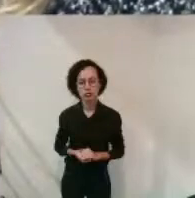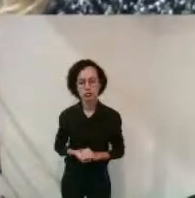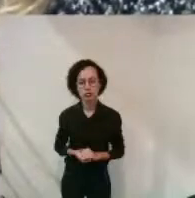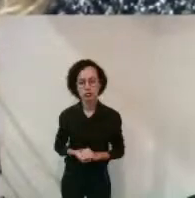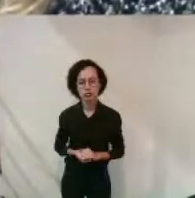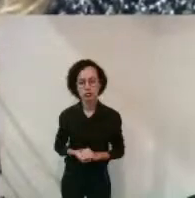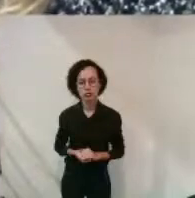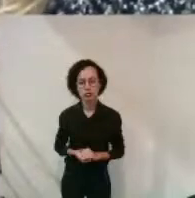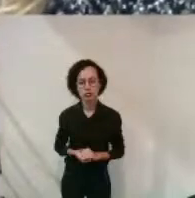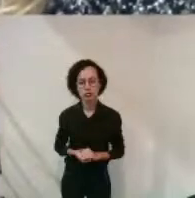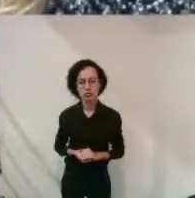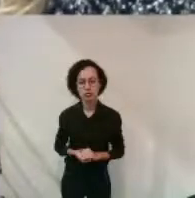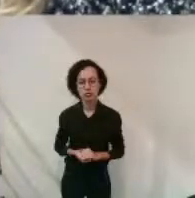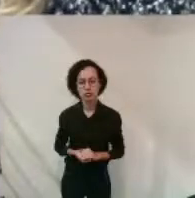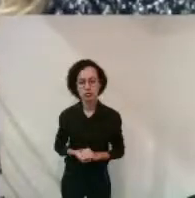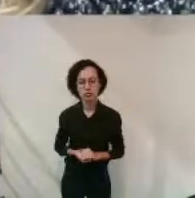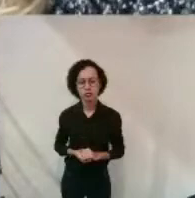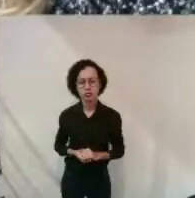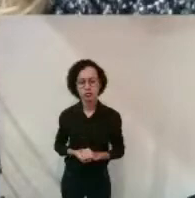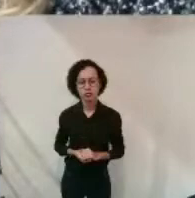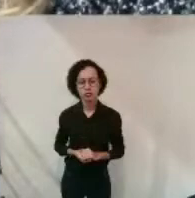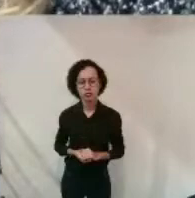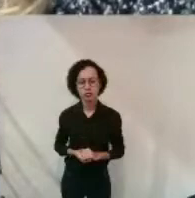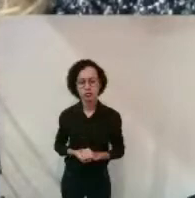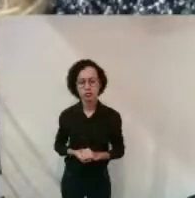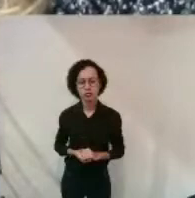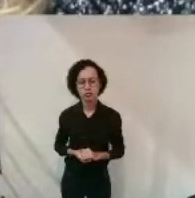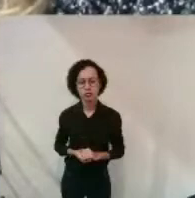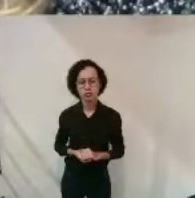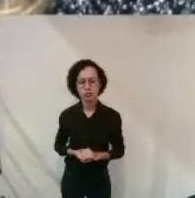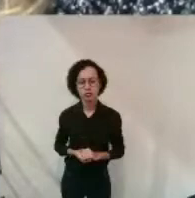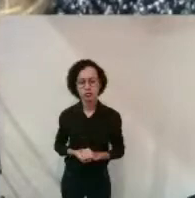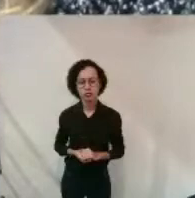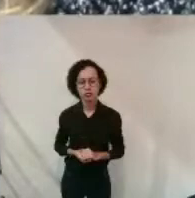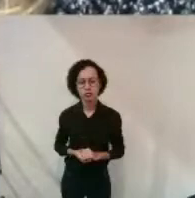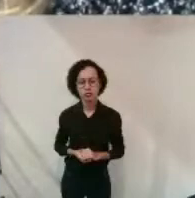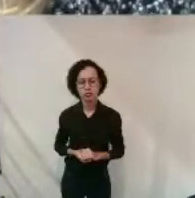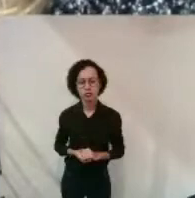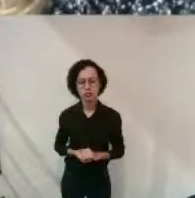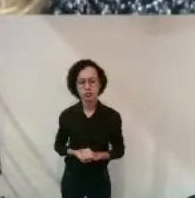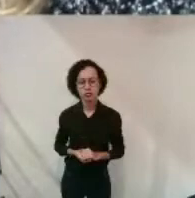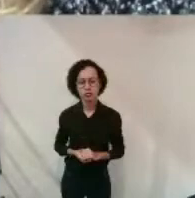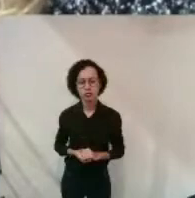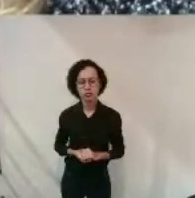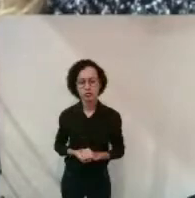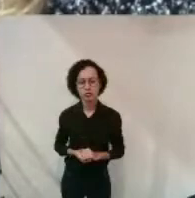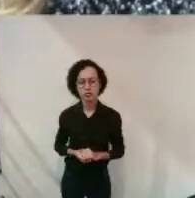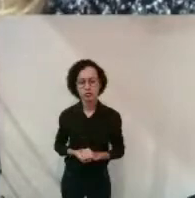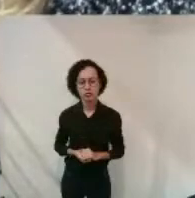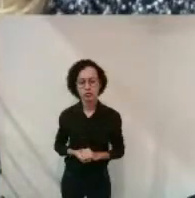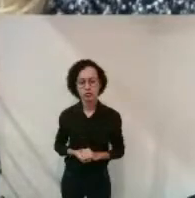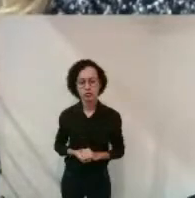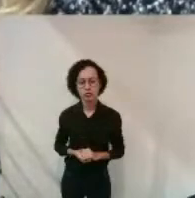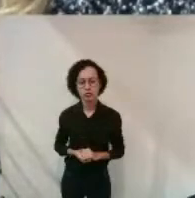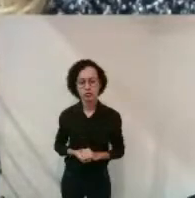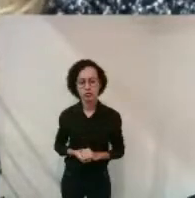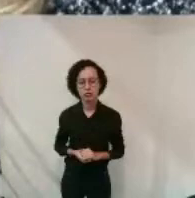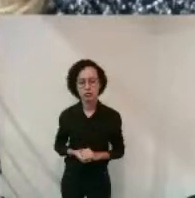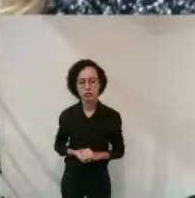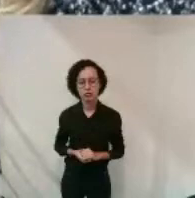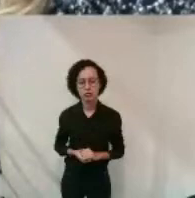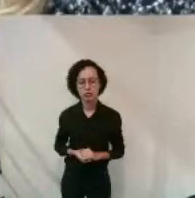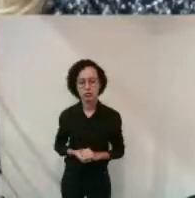empreendedores. O segundo problema que mais afeta o meio ambiente é a remediação